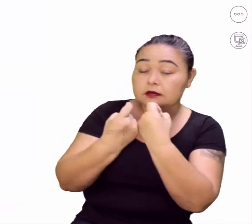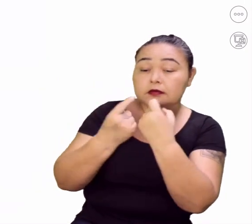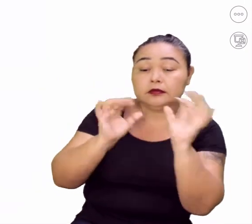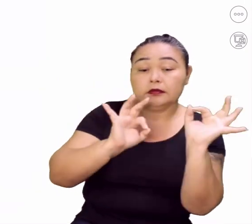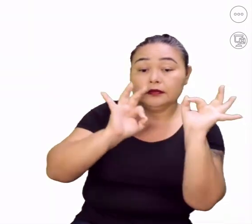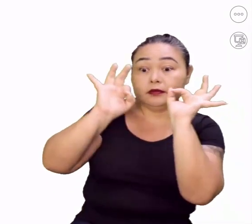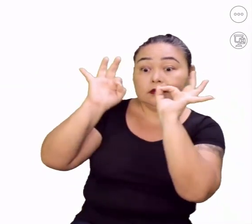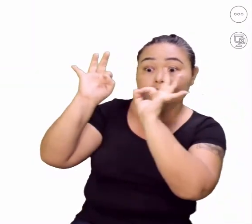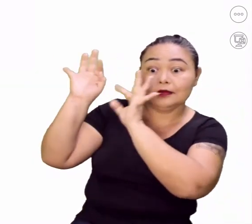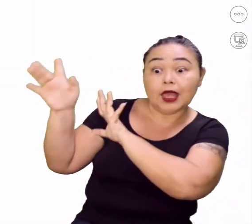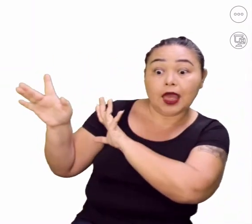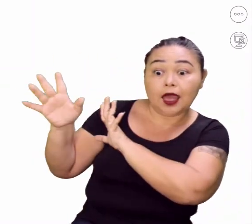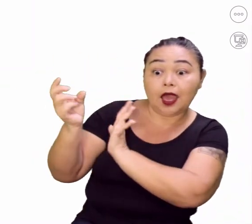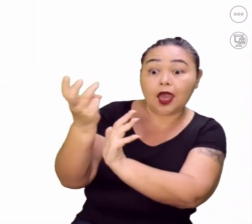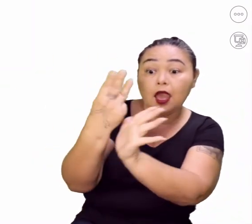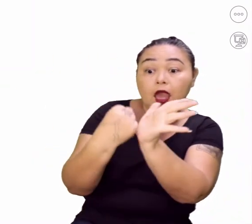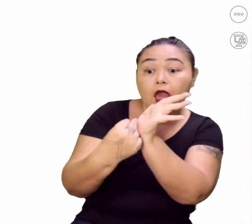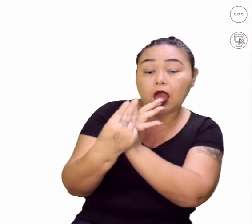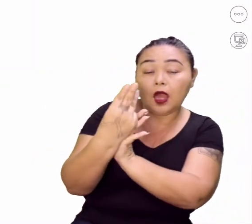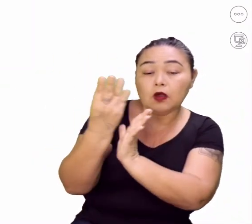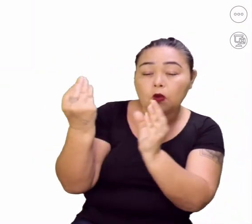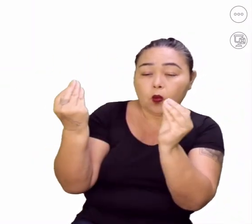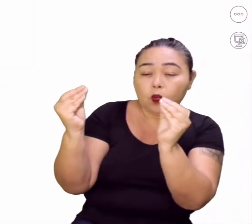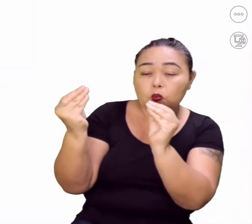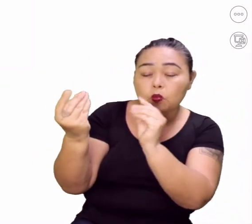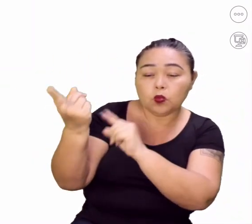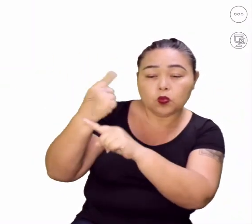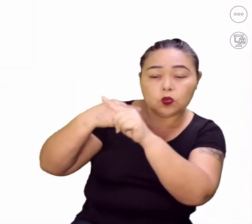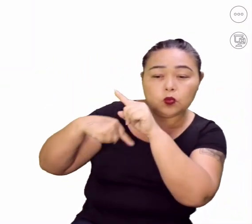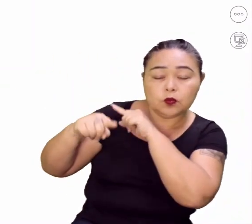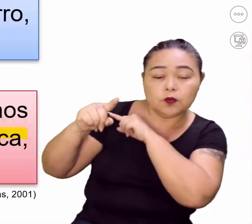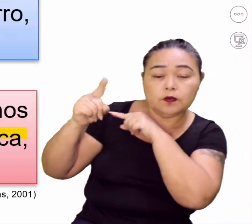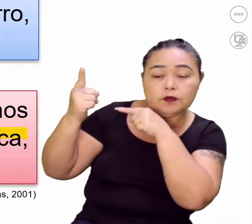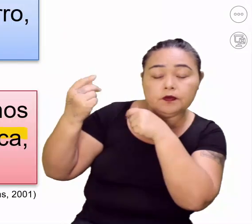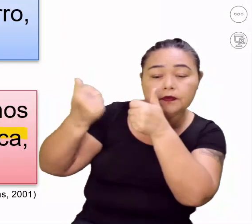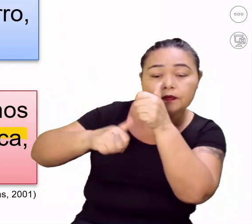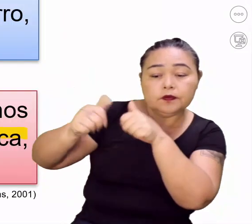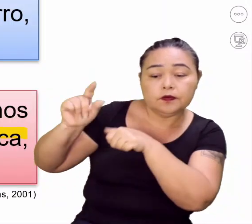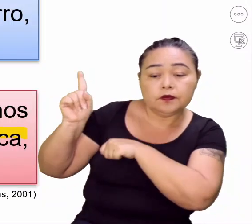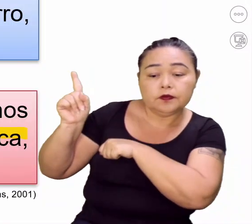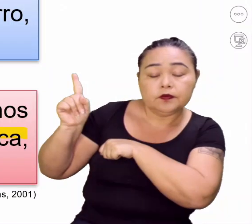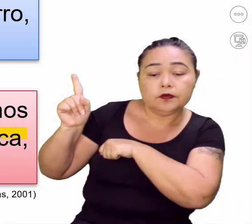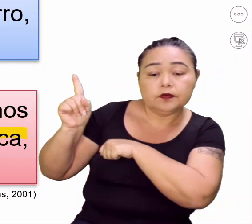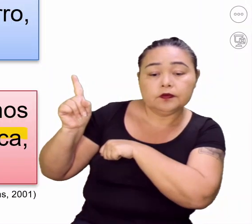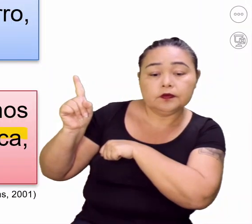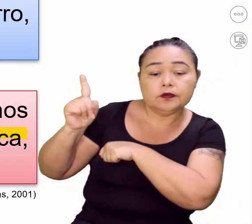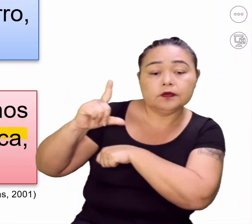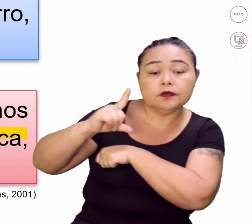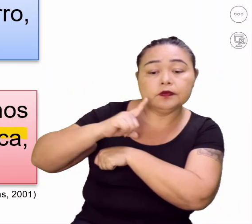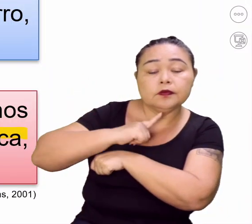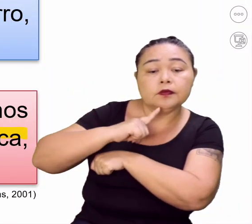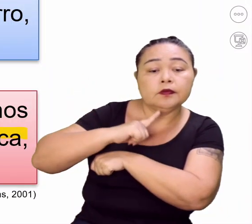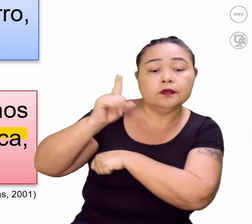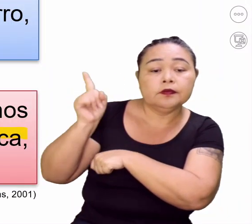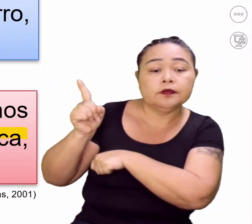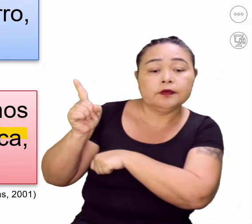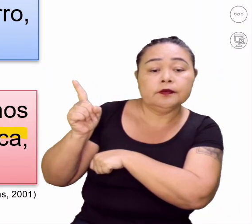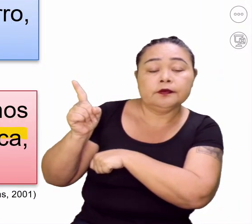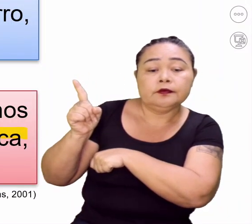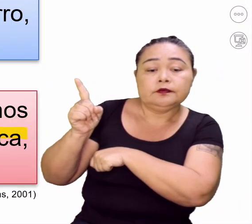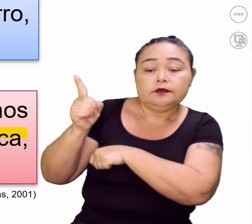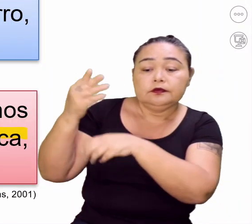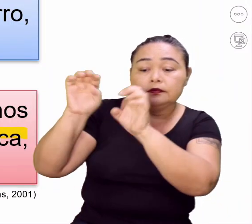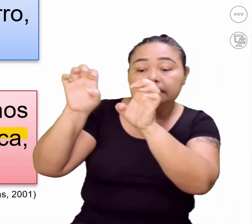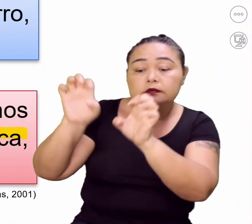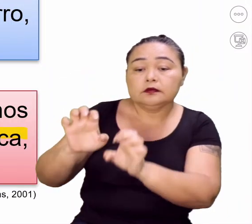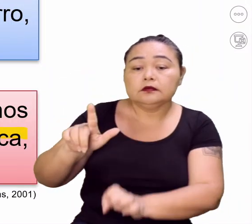professor Jorge, porque está falando sobre as estruturas. Volte lá, por favor, só para a gente poder analisar as situações. O que está falando? Que a